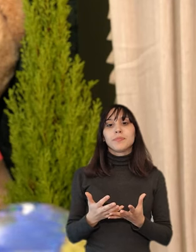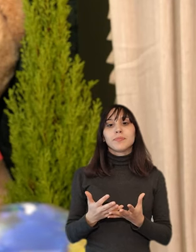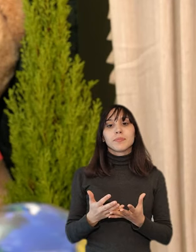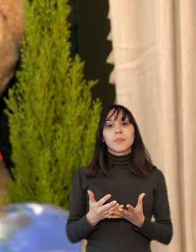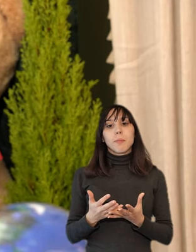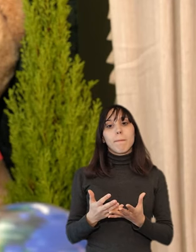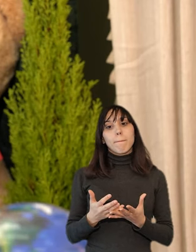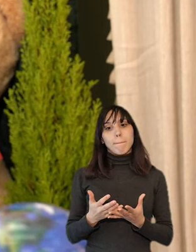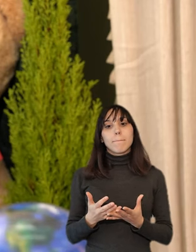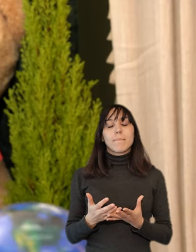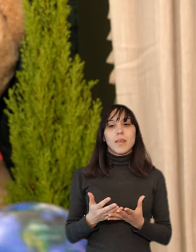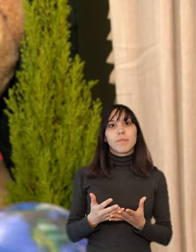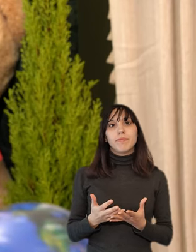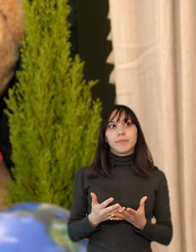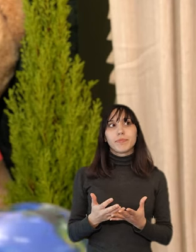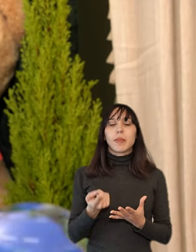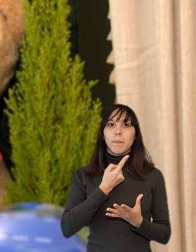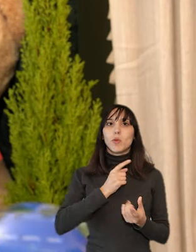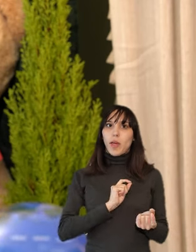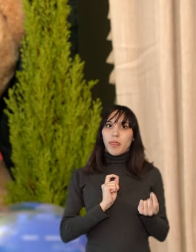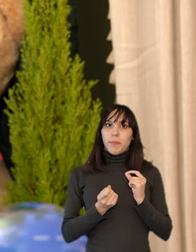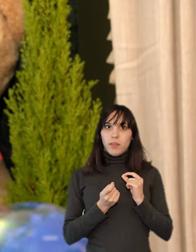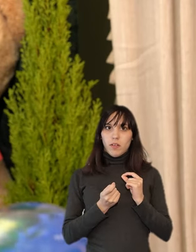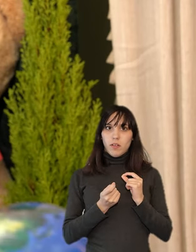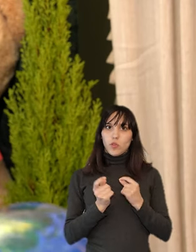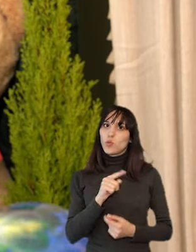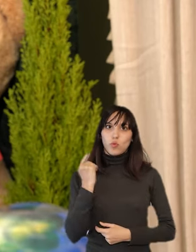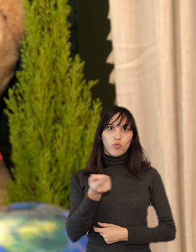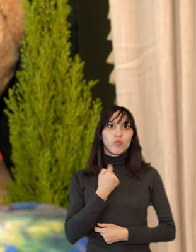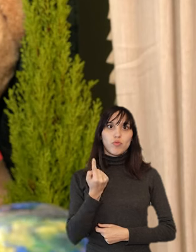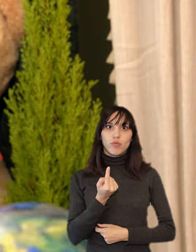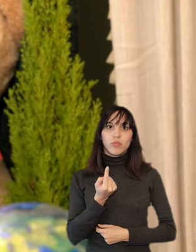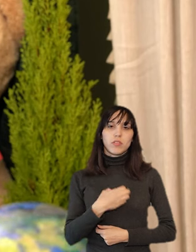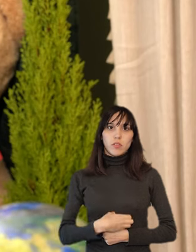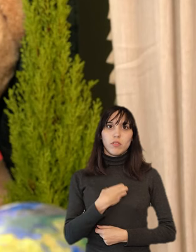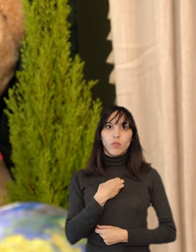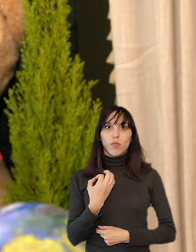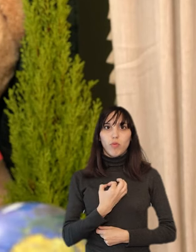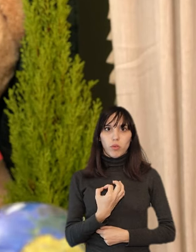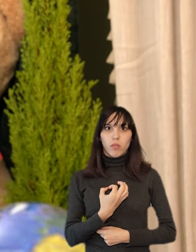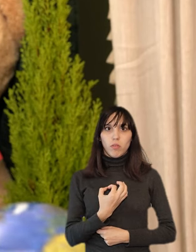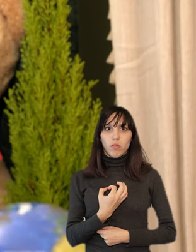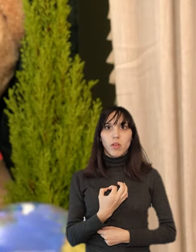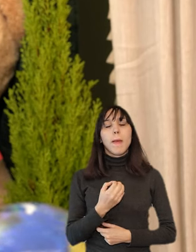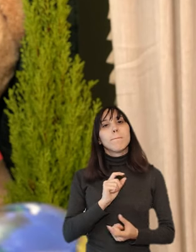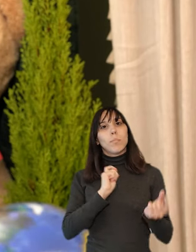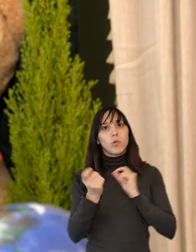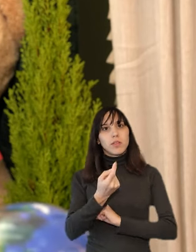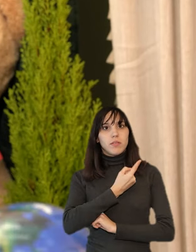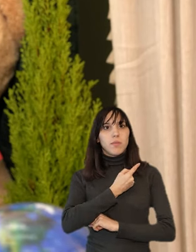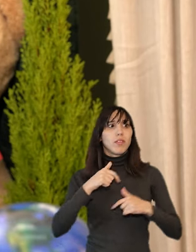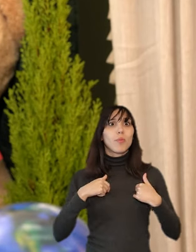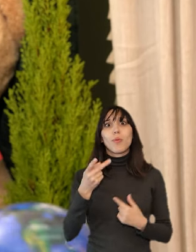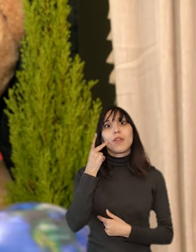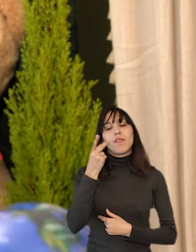hh eu acho que houve uma adaptação e e todos de modo geral sentimos não é essa essa mudança na nossa vida